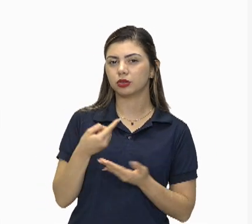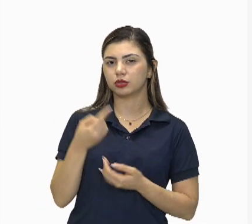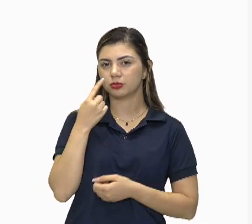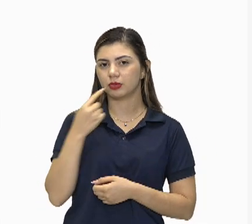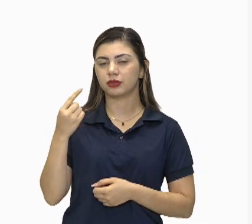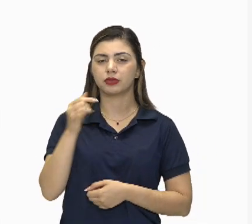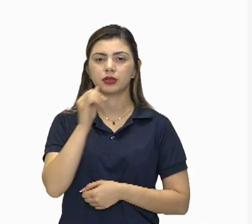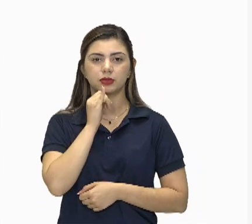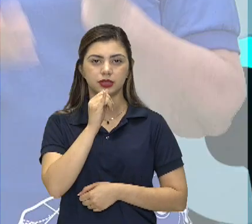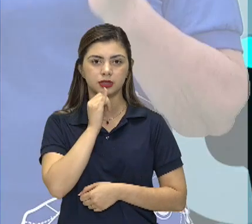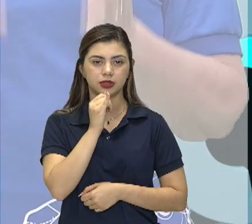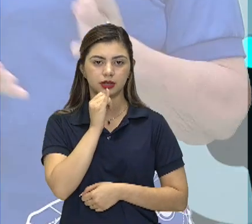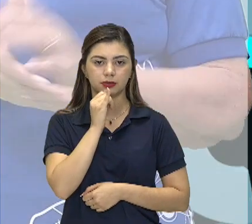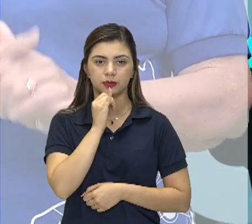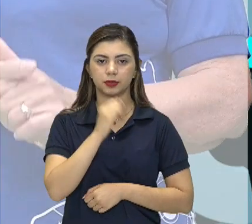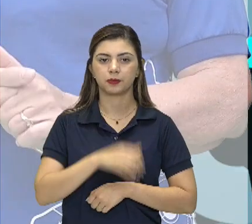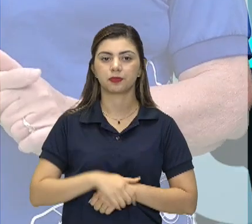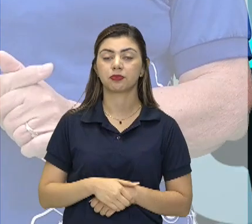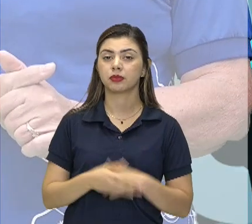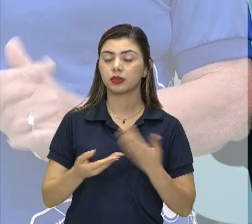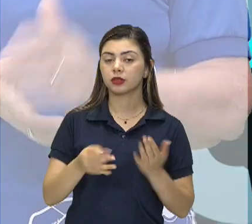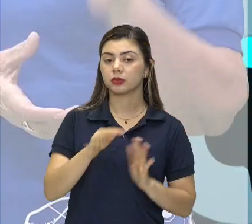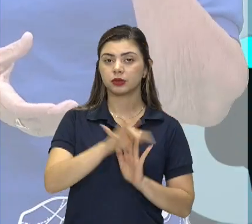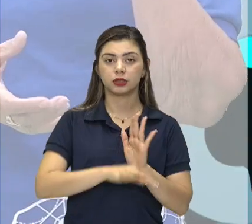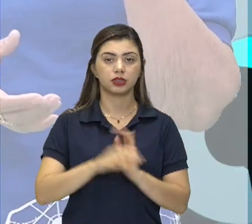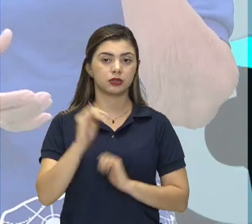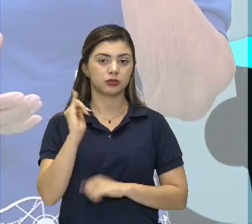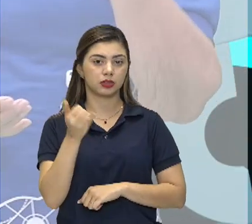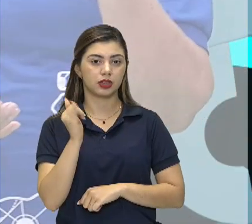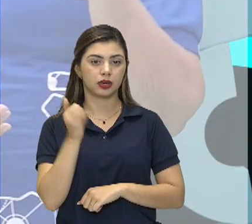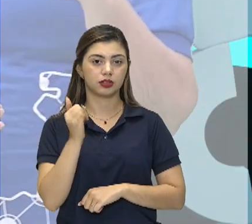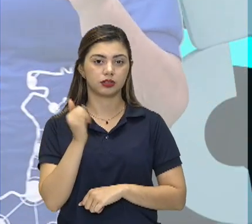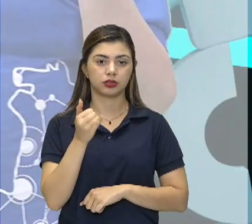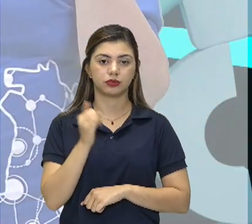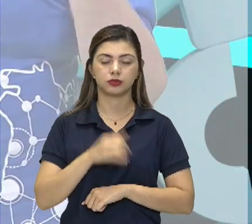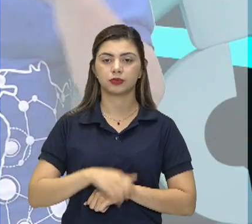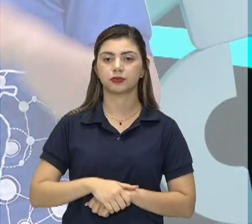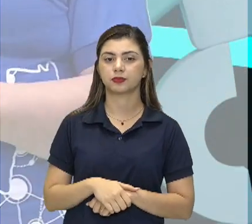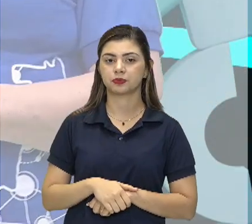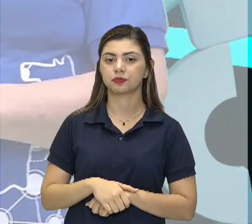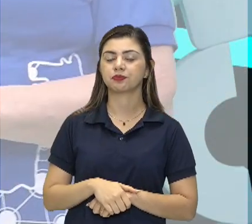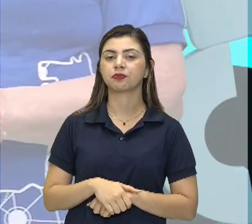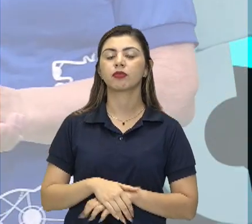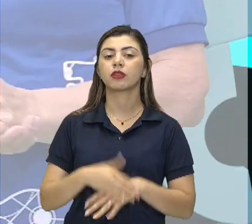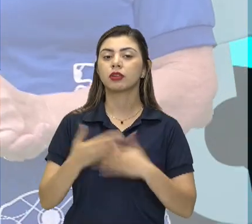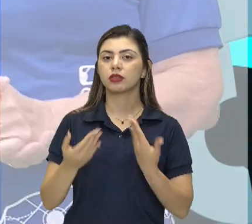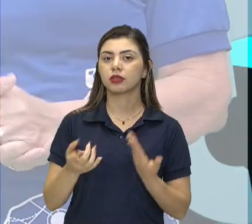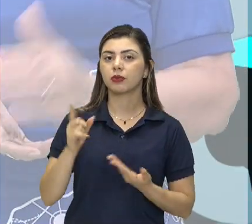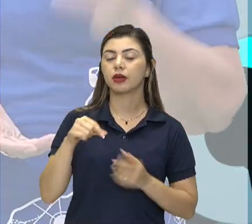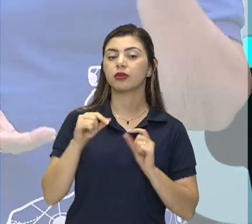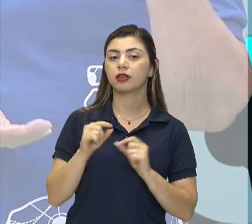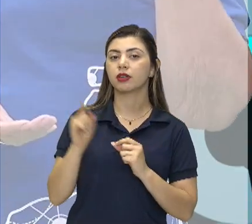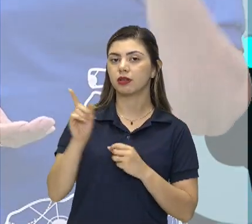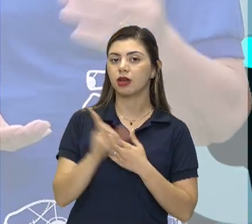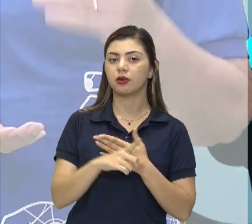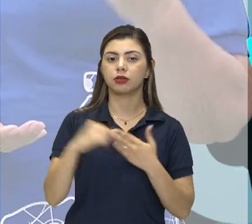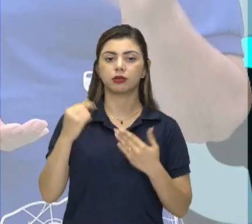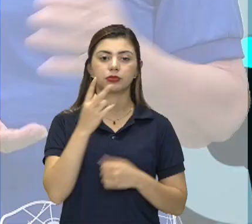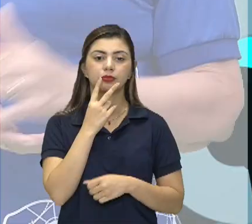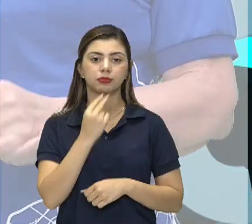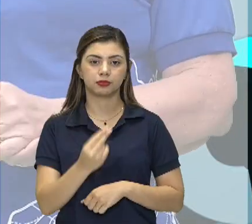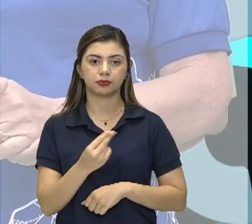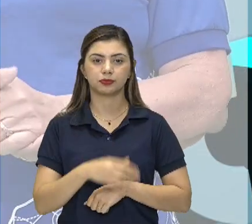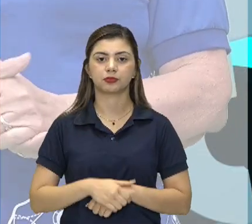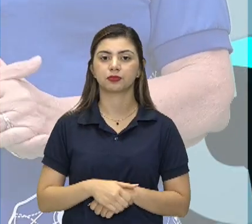exemplo de texto narrativo. Vamos ver o narrador. Na obra de Machado de Assis,